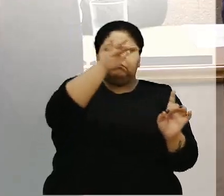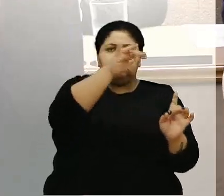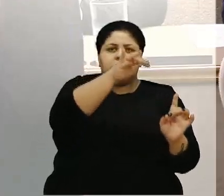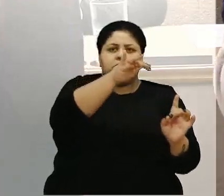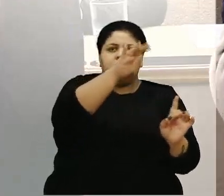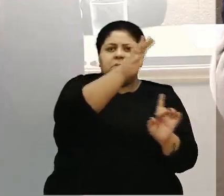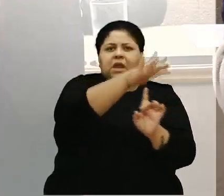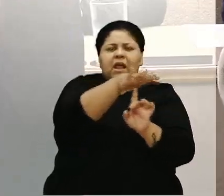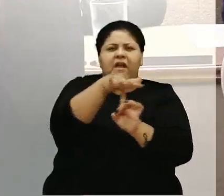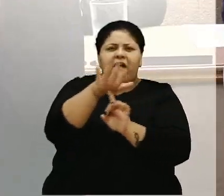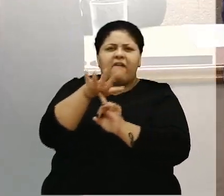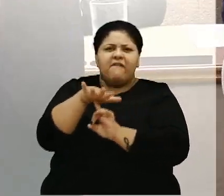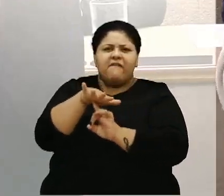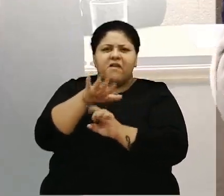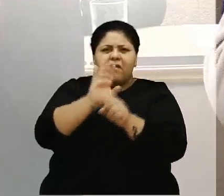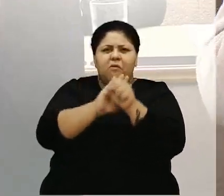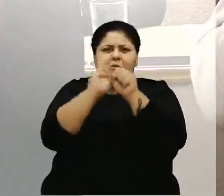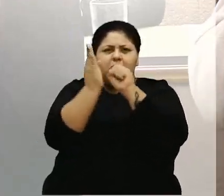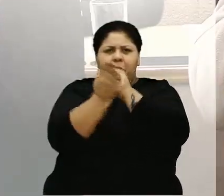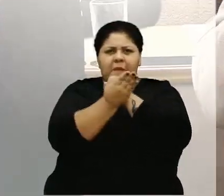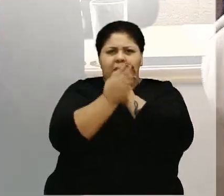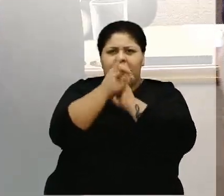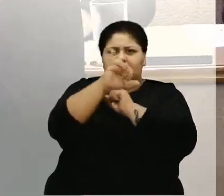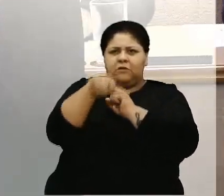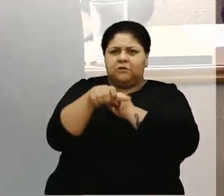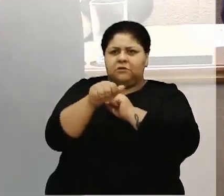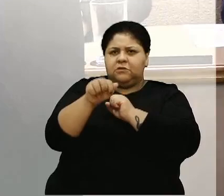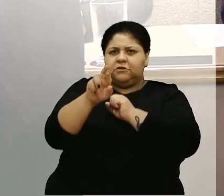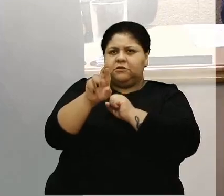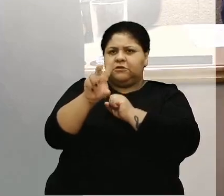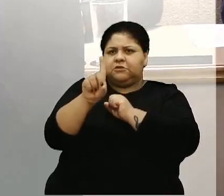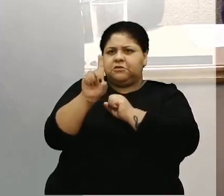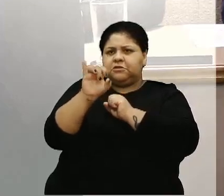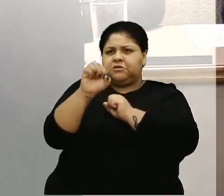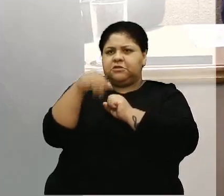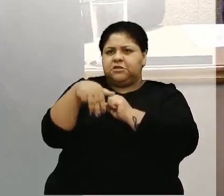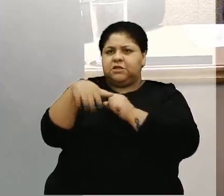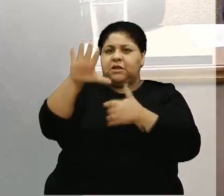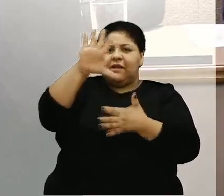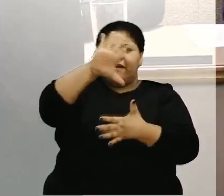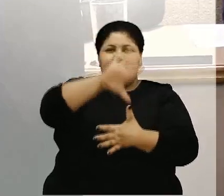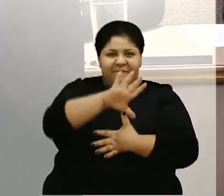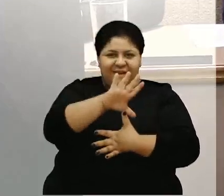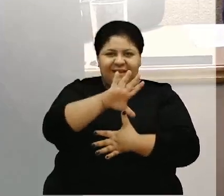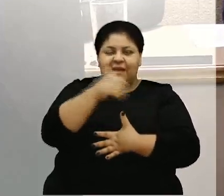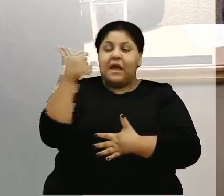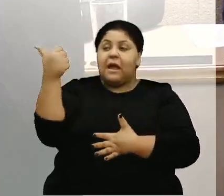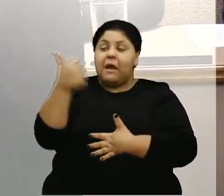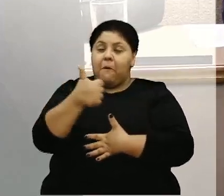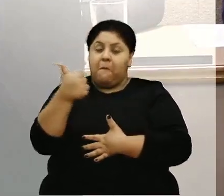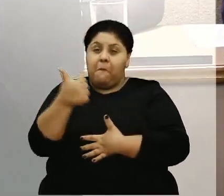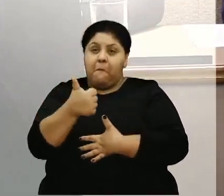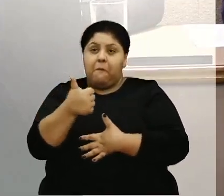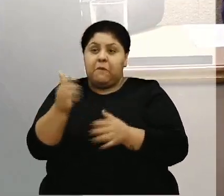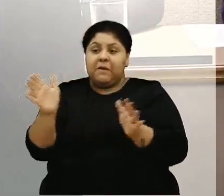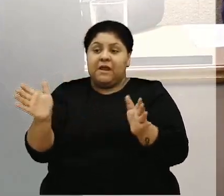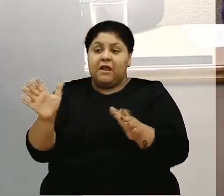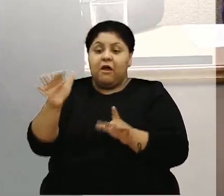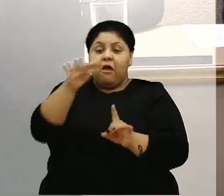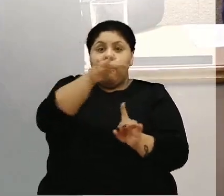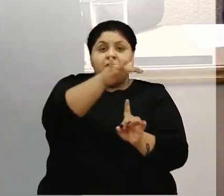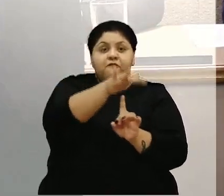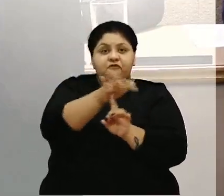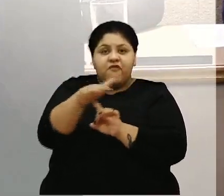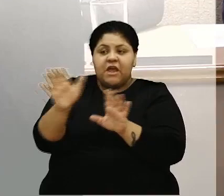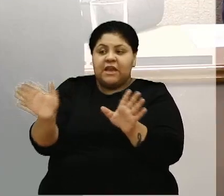Jardim América, foi uma das feiras que, com certeza, foi a primeira feira que incentivou